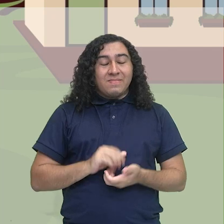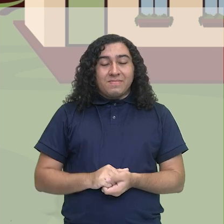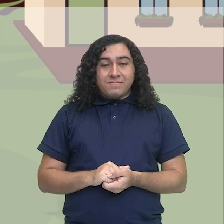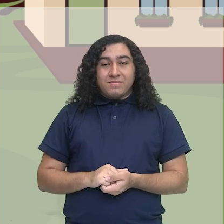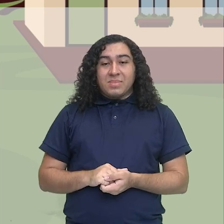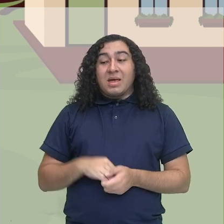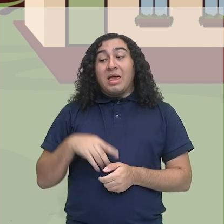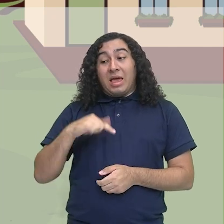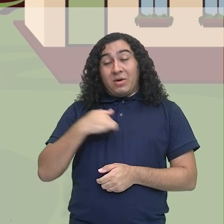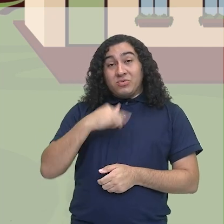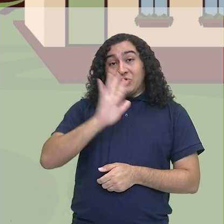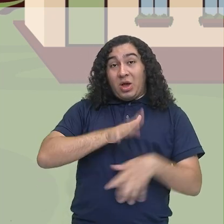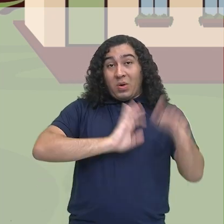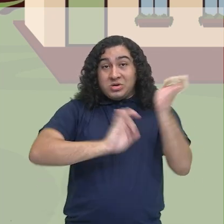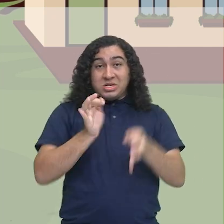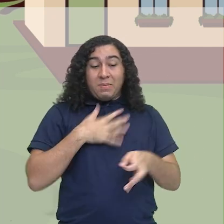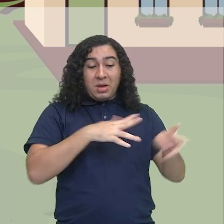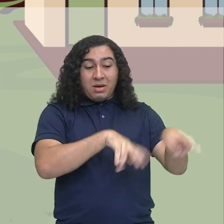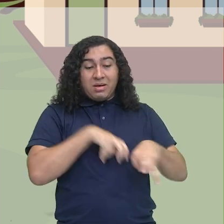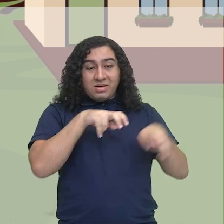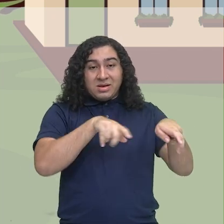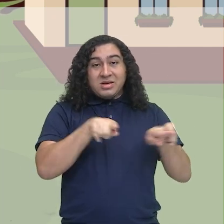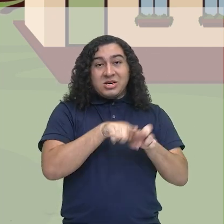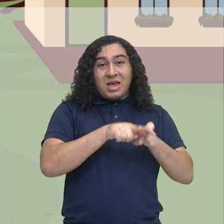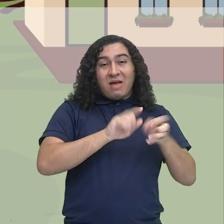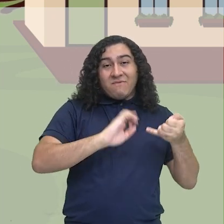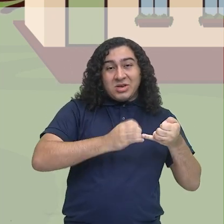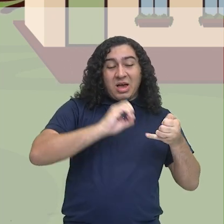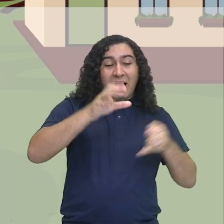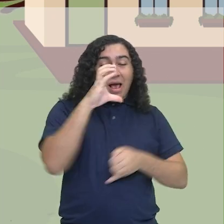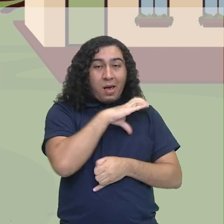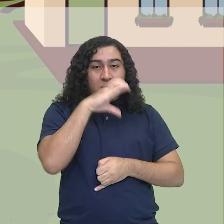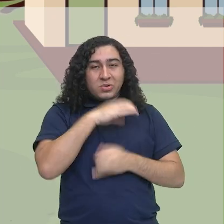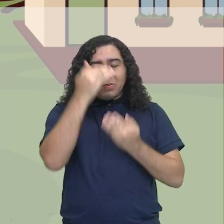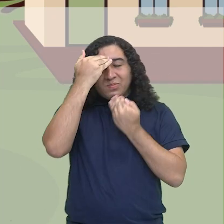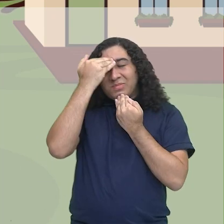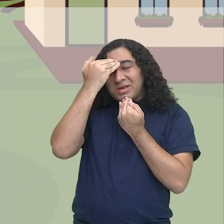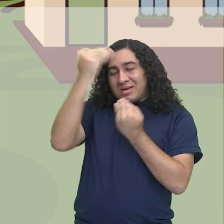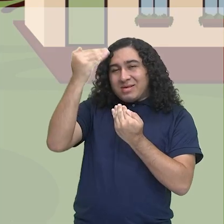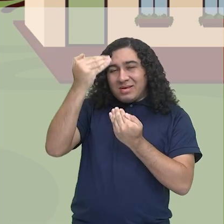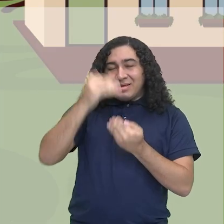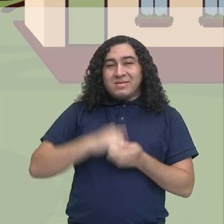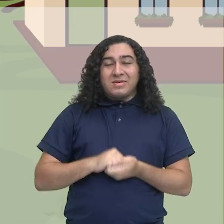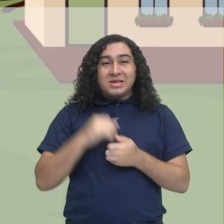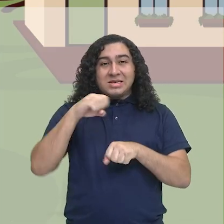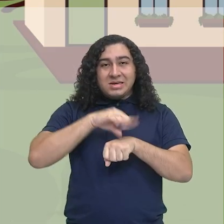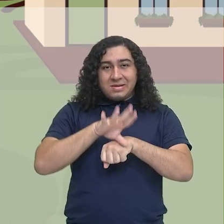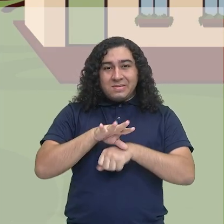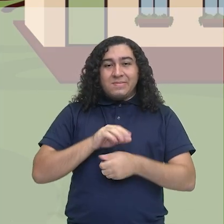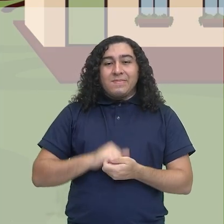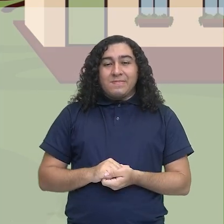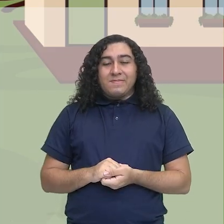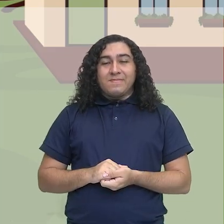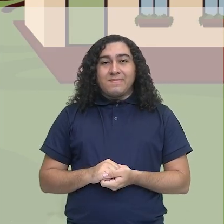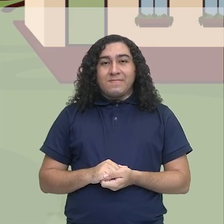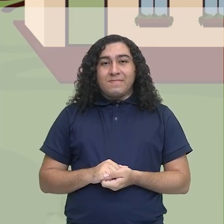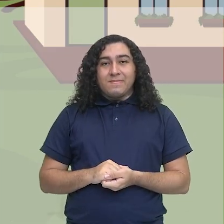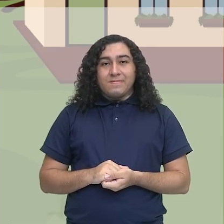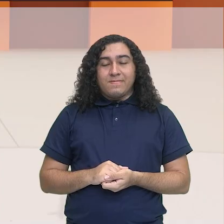Então vou preparar minha roça e plantar meu feijão é logo. Obrigado, compadre, pela dica.